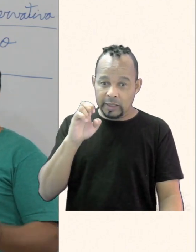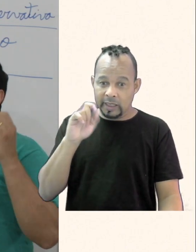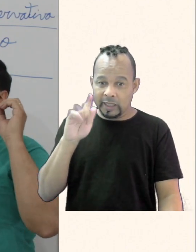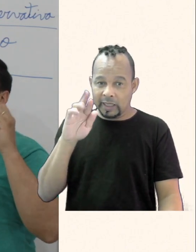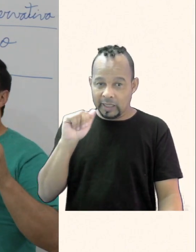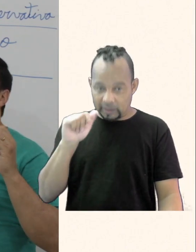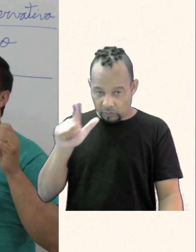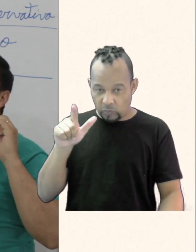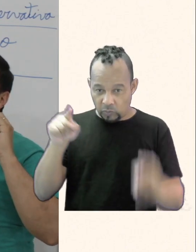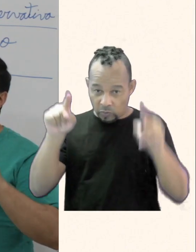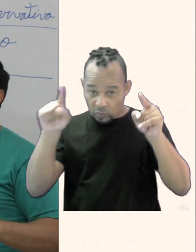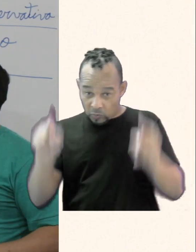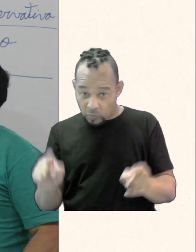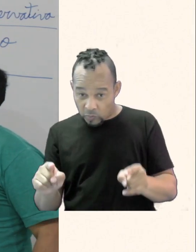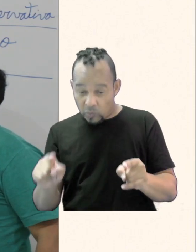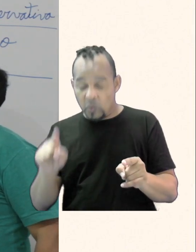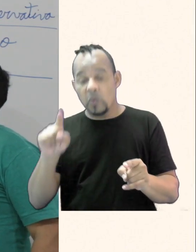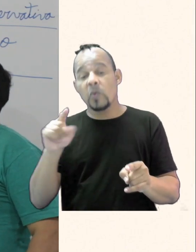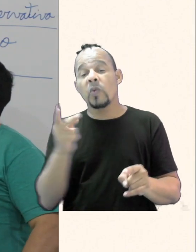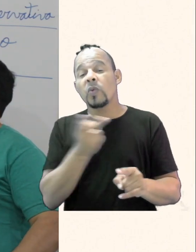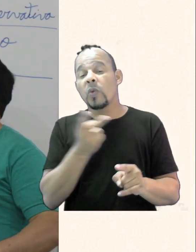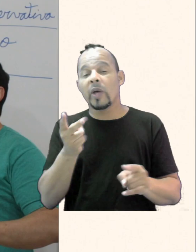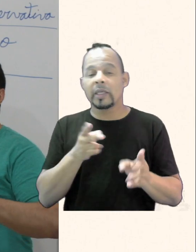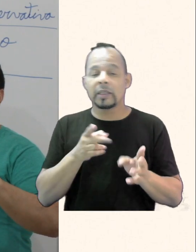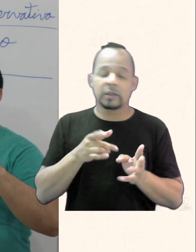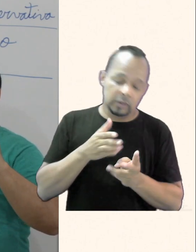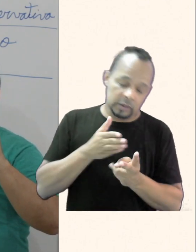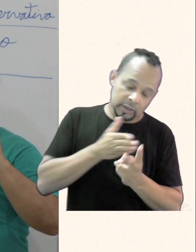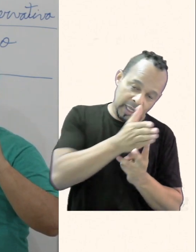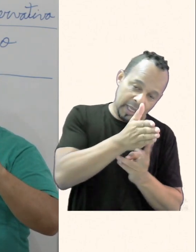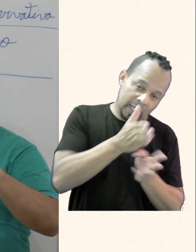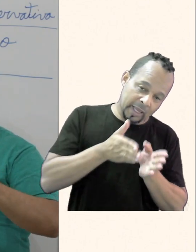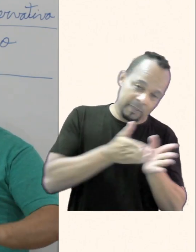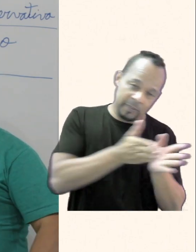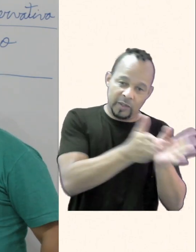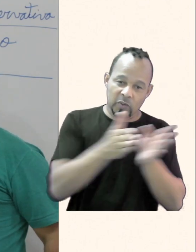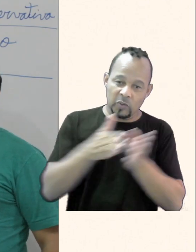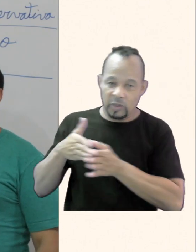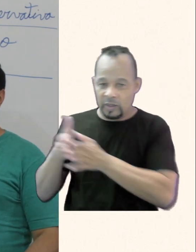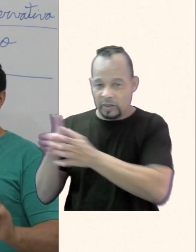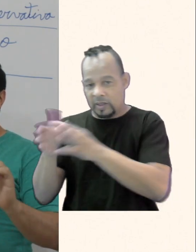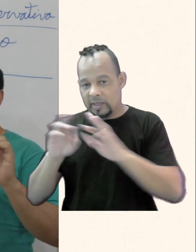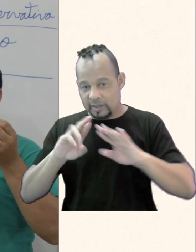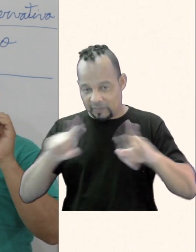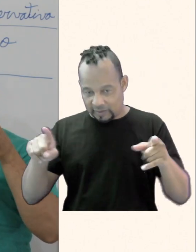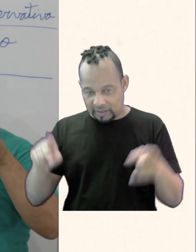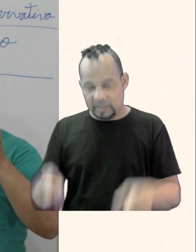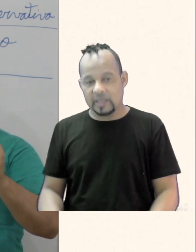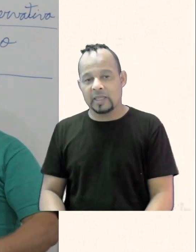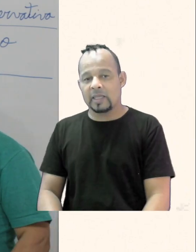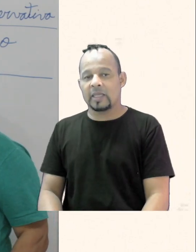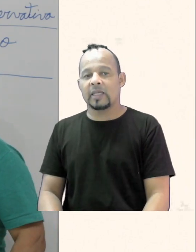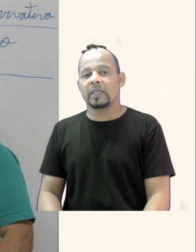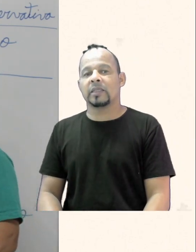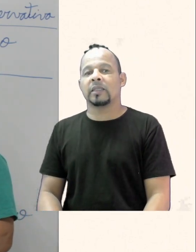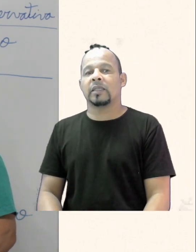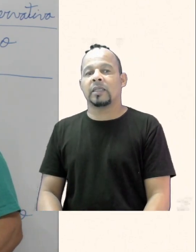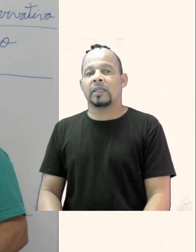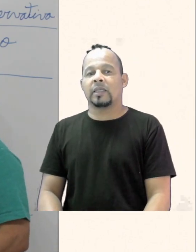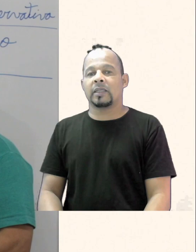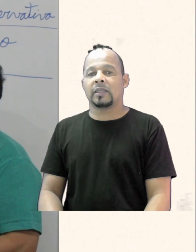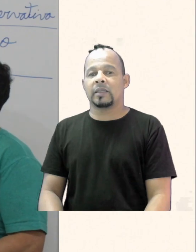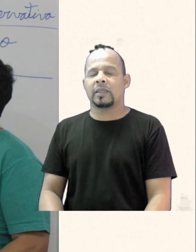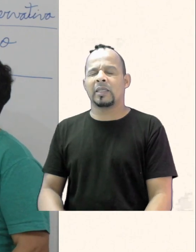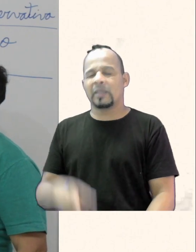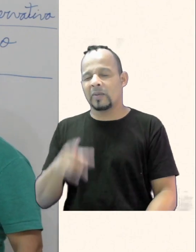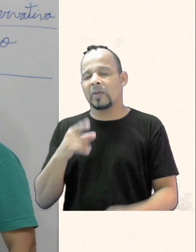e eu nem estou falando de dois caminhos muito esdrúxulos, né? Dois caminhos até bem